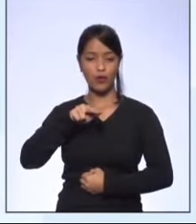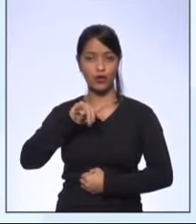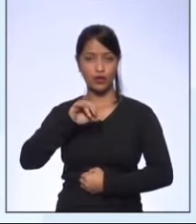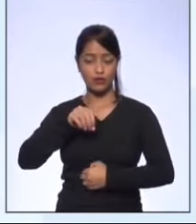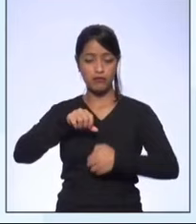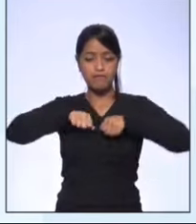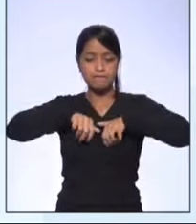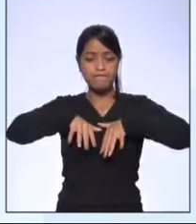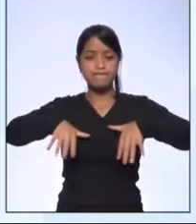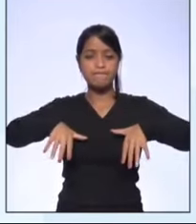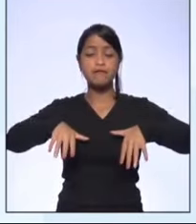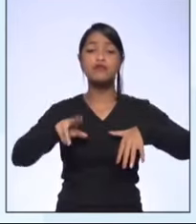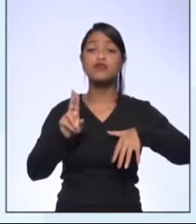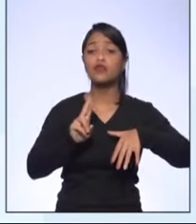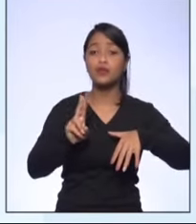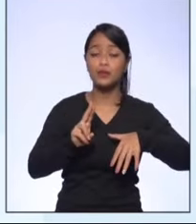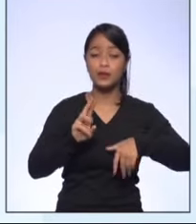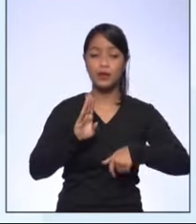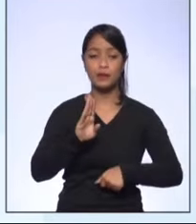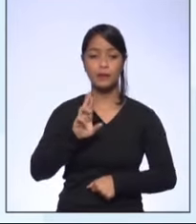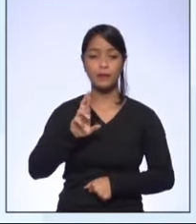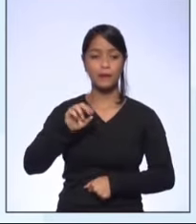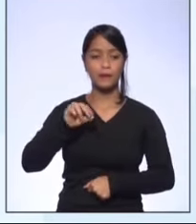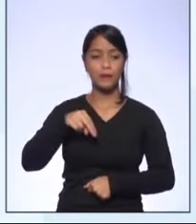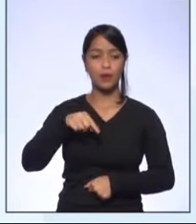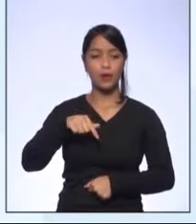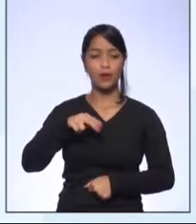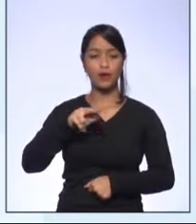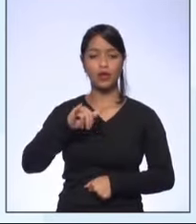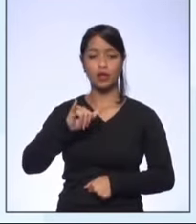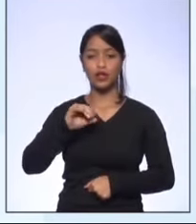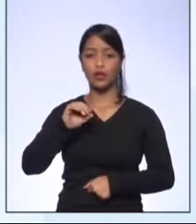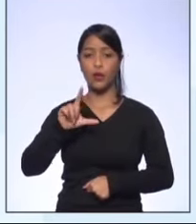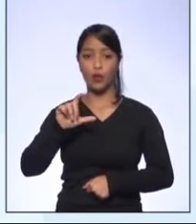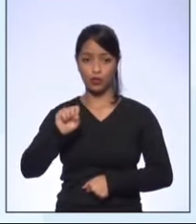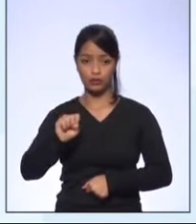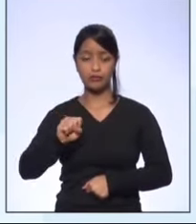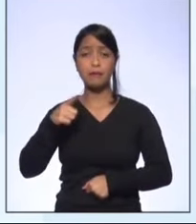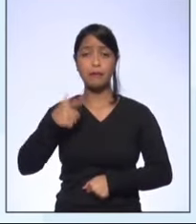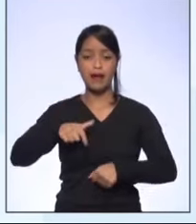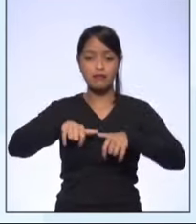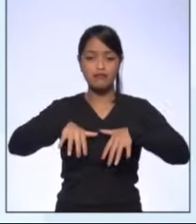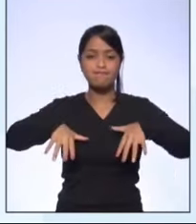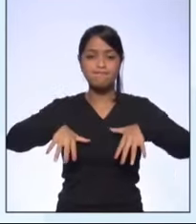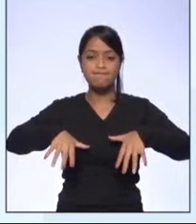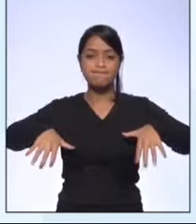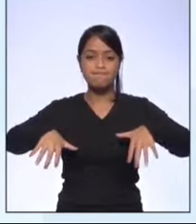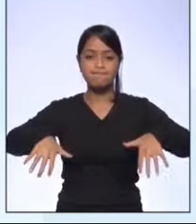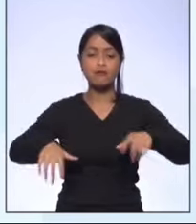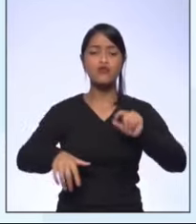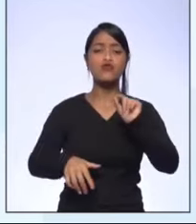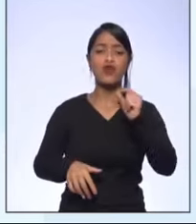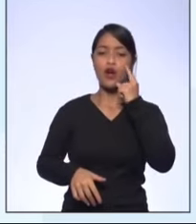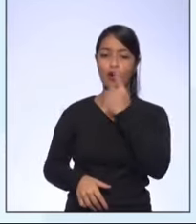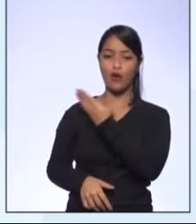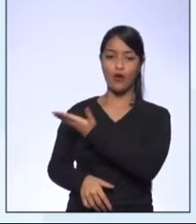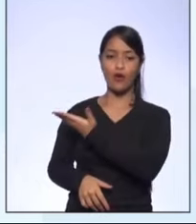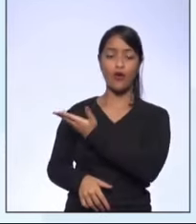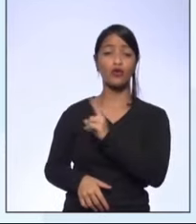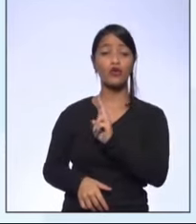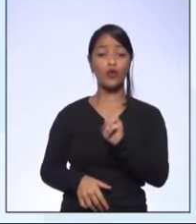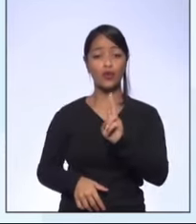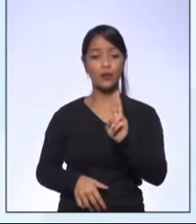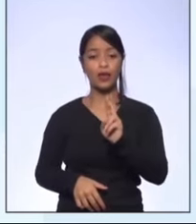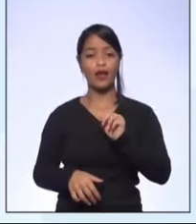bronquíolos. E essa estruturinha que está toda rajadinha aí, a gente pode dizer que são os alvéolos, tá? Tem vários alvéolos lá. E aí